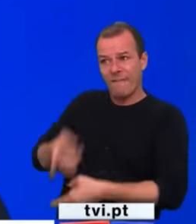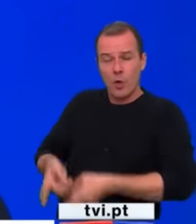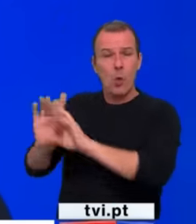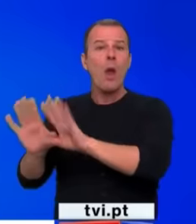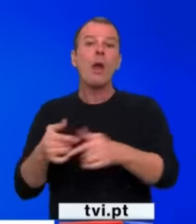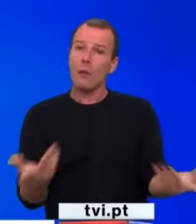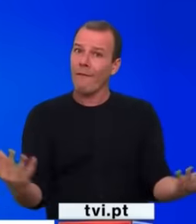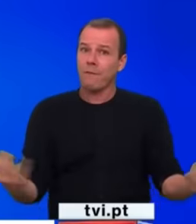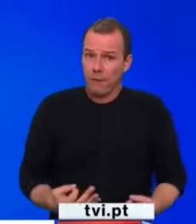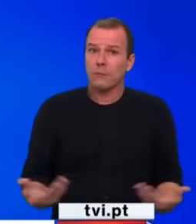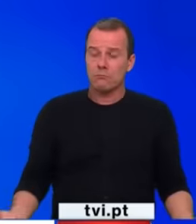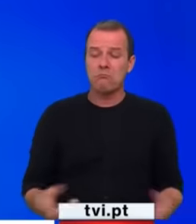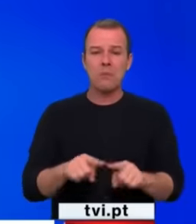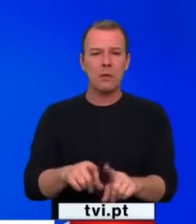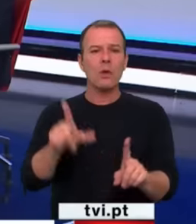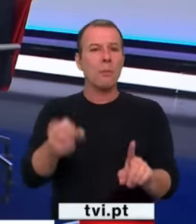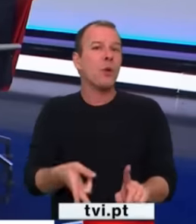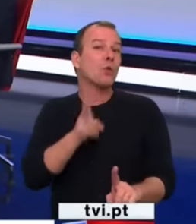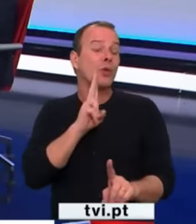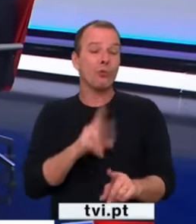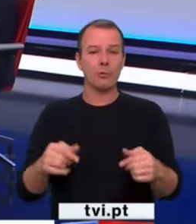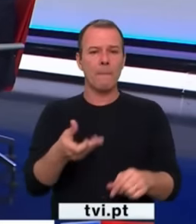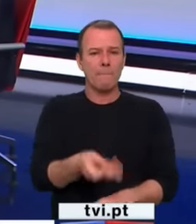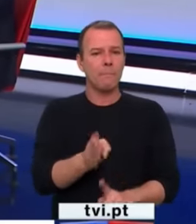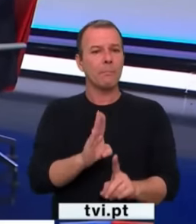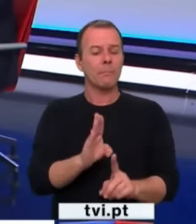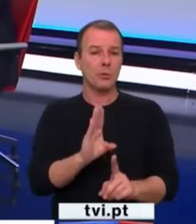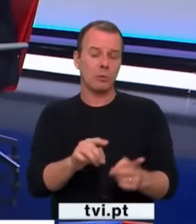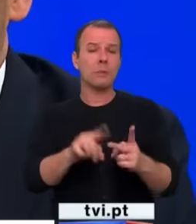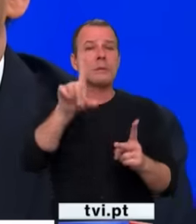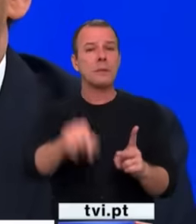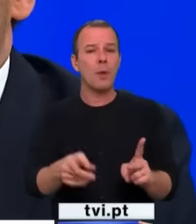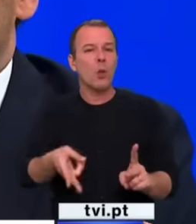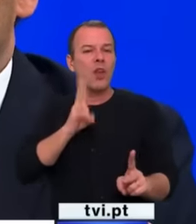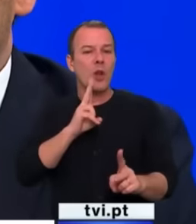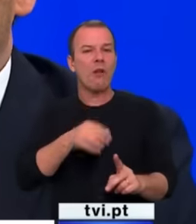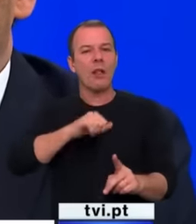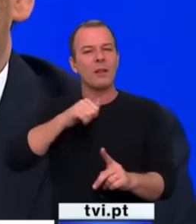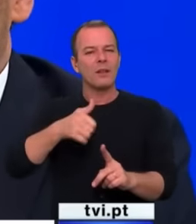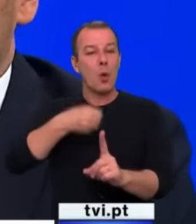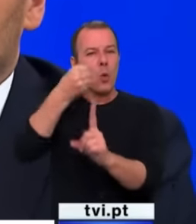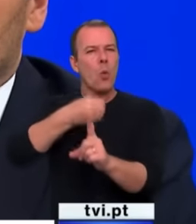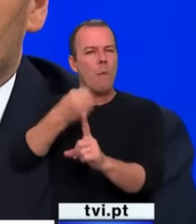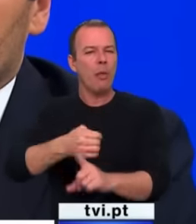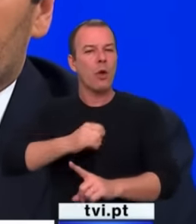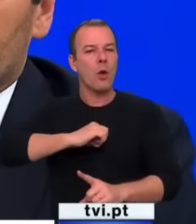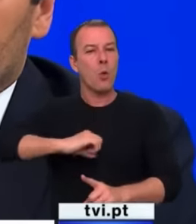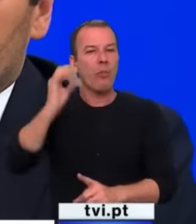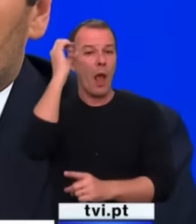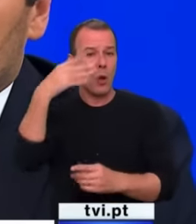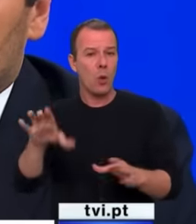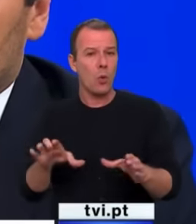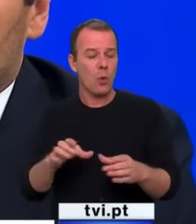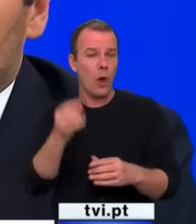é reconhecido pelo Diretor Nacional da Polícia Judiciária, pelo Diretor da Unidade Nacional de Combate à Corrupção, que